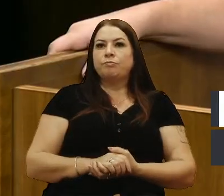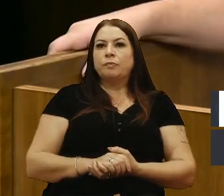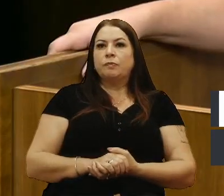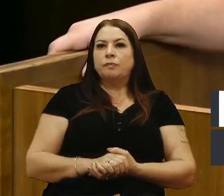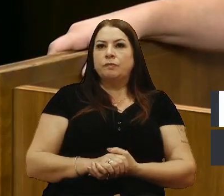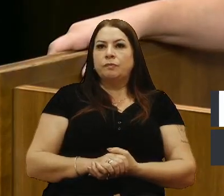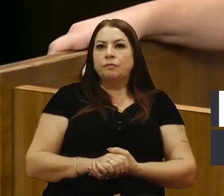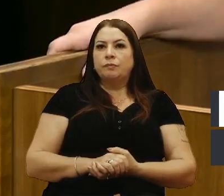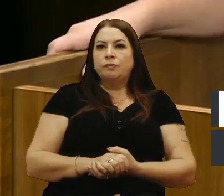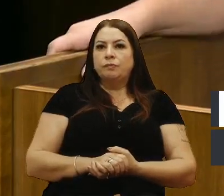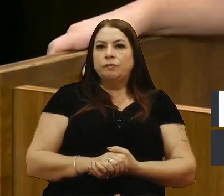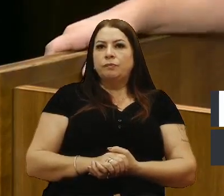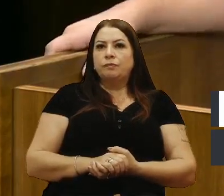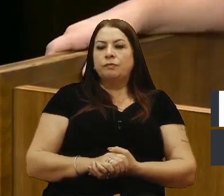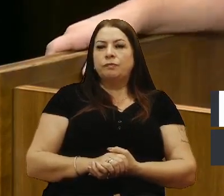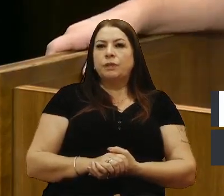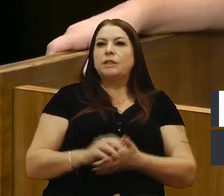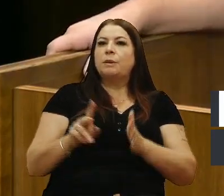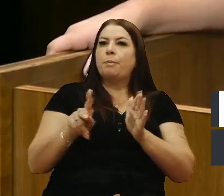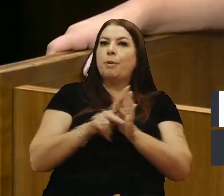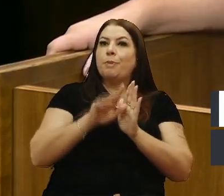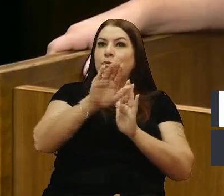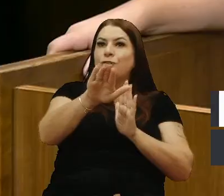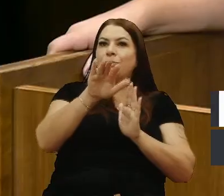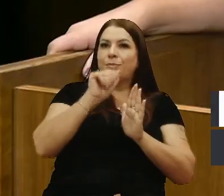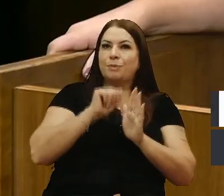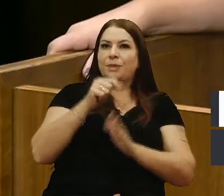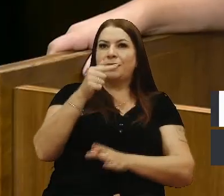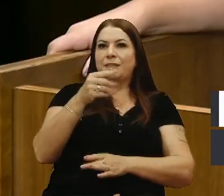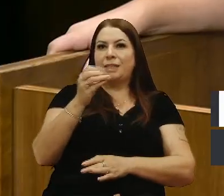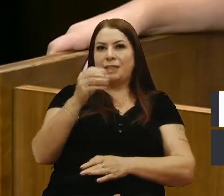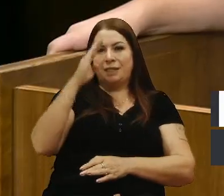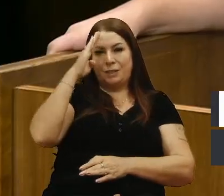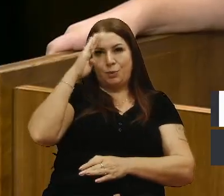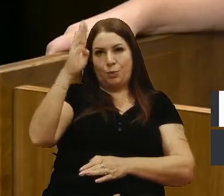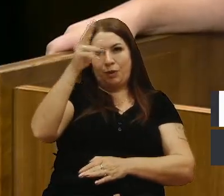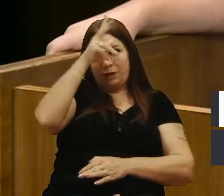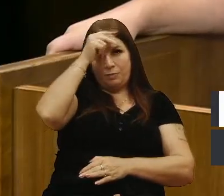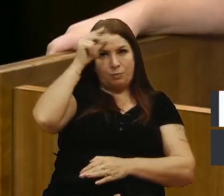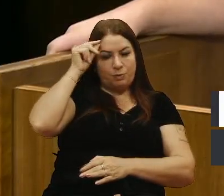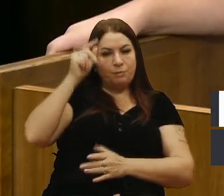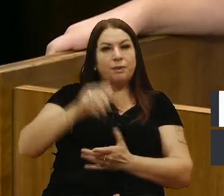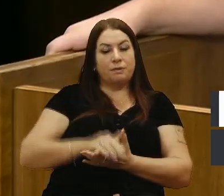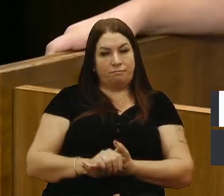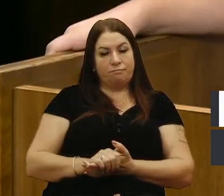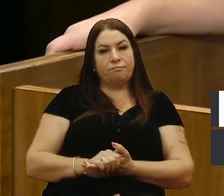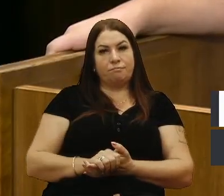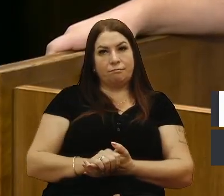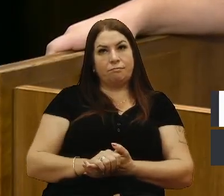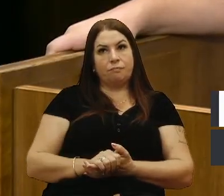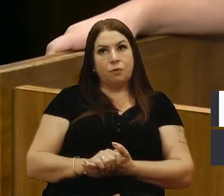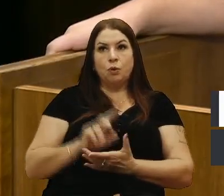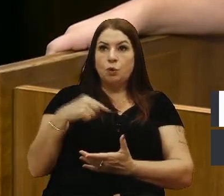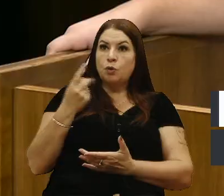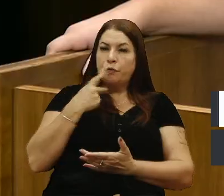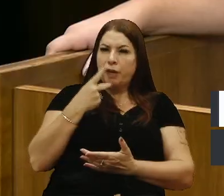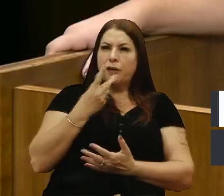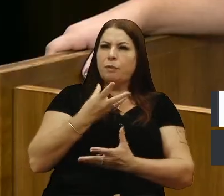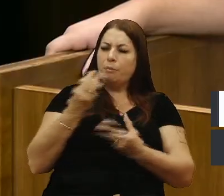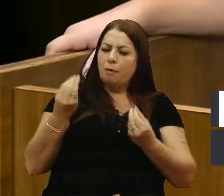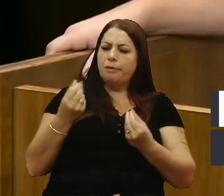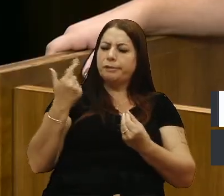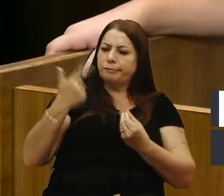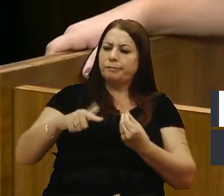a questão da própria nomeação dos 70 guardas municipais, que a gente falou tantas